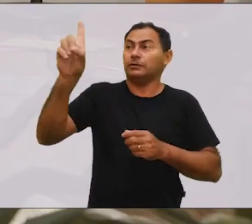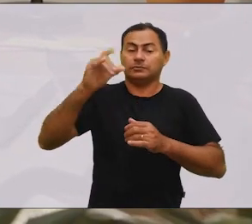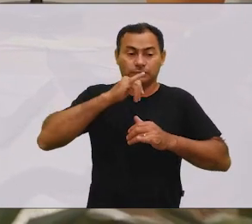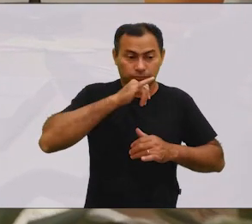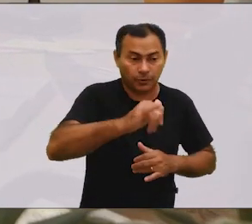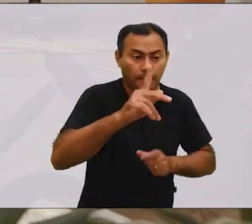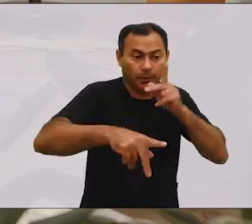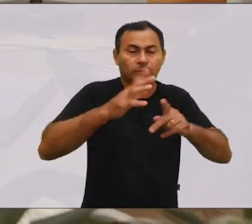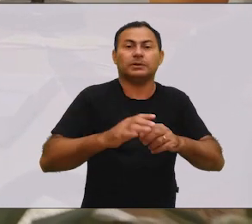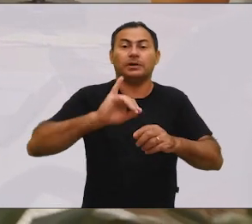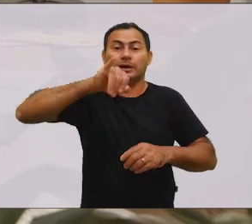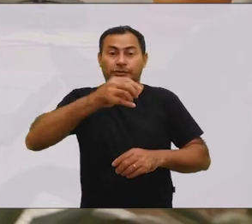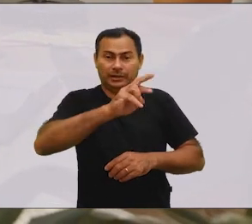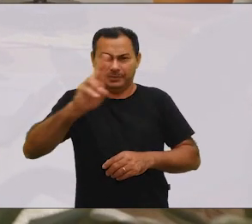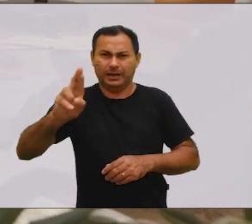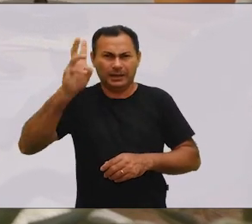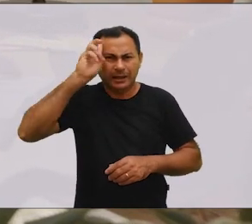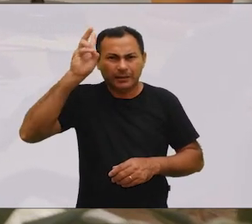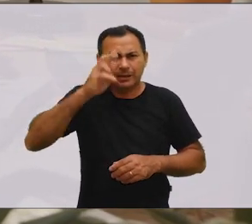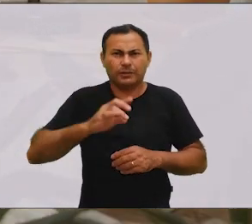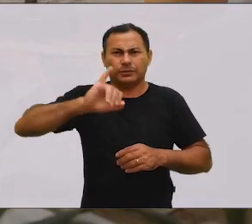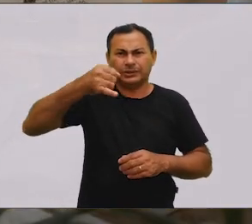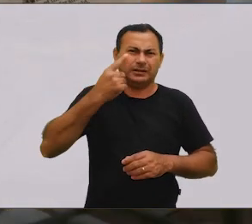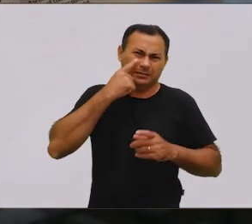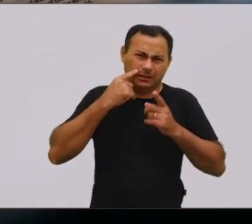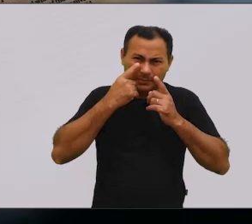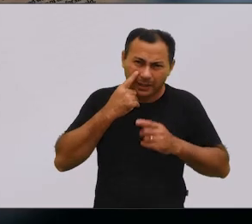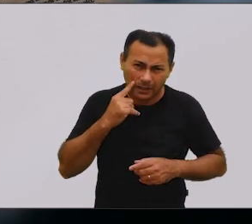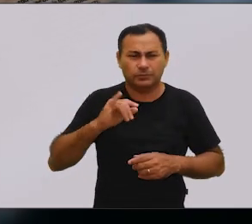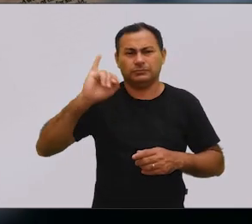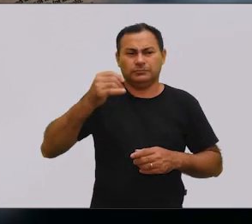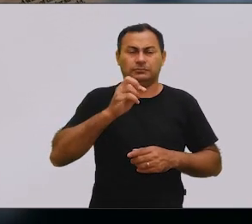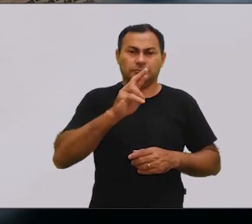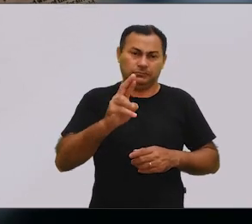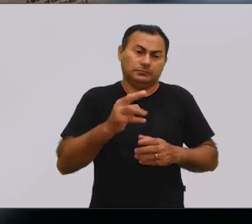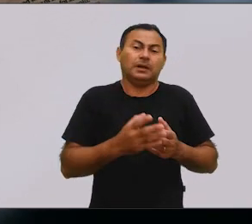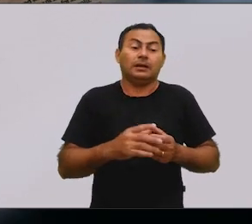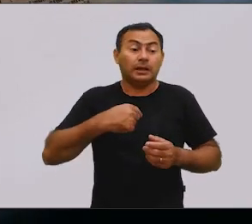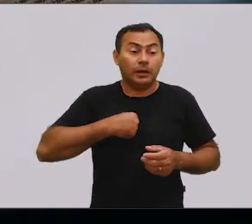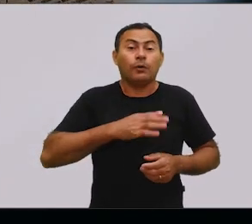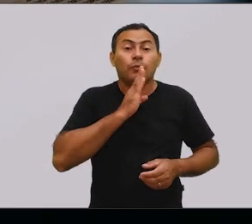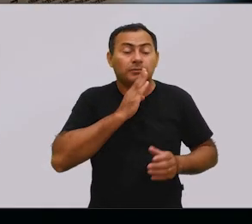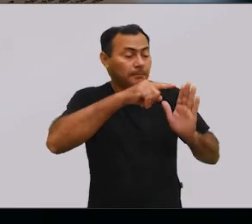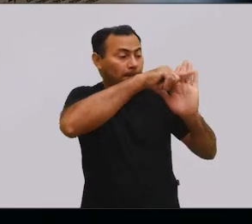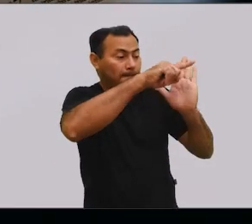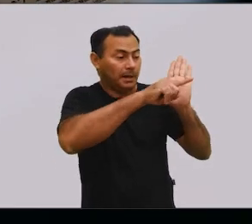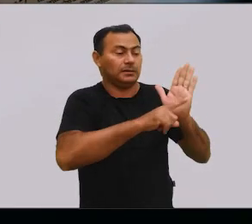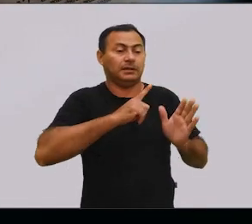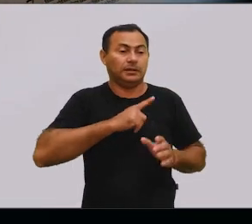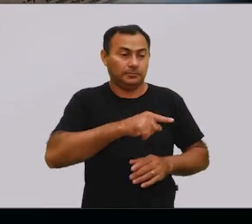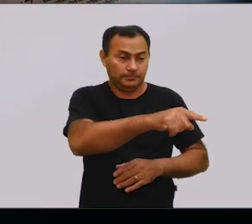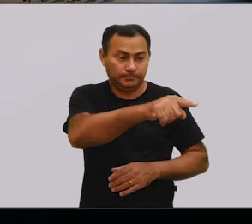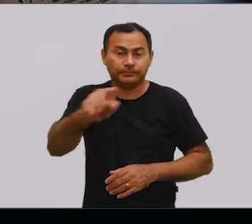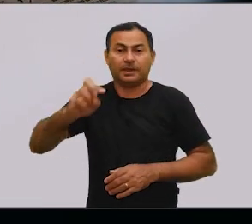para o povo através de Jeremias. Você se lembra? Ouça com atenção. Porque sou eu que conheço os planos que tenho